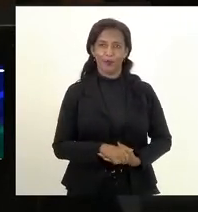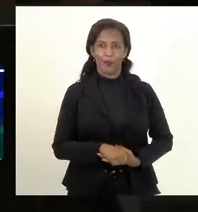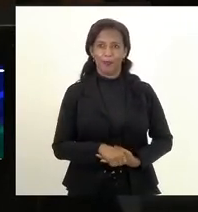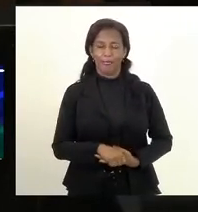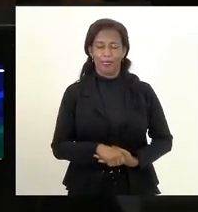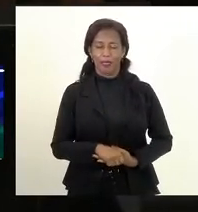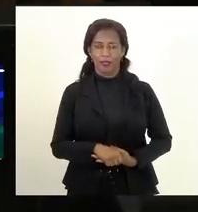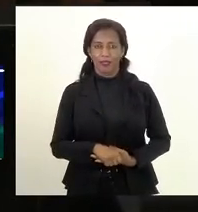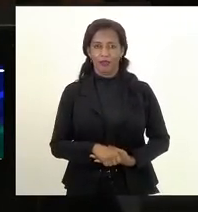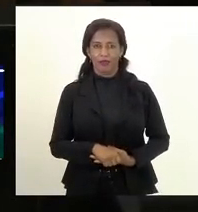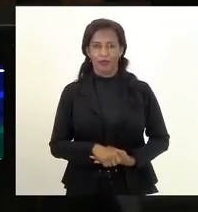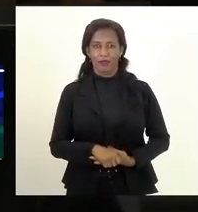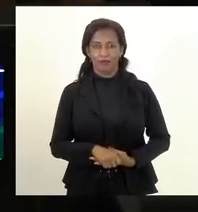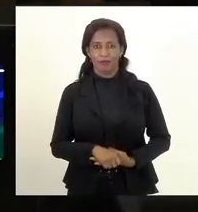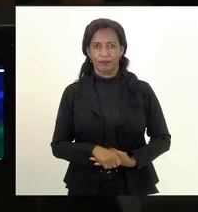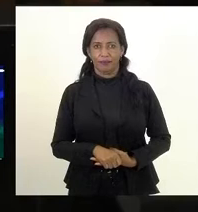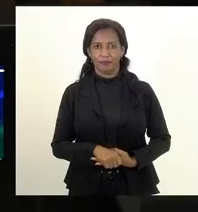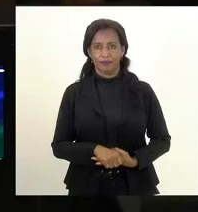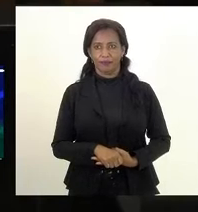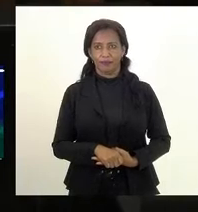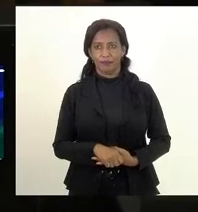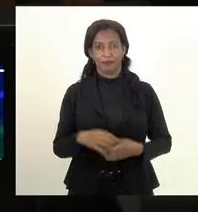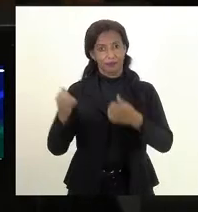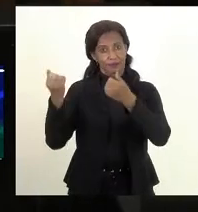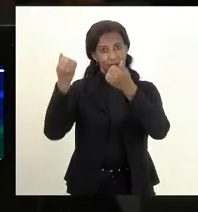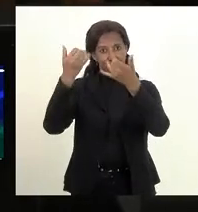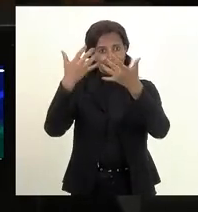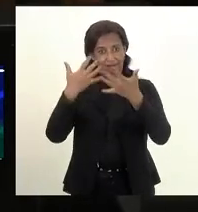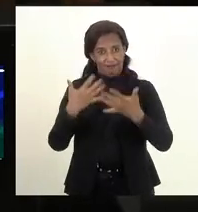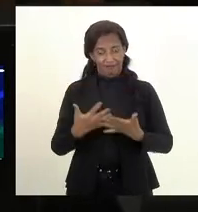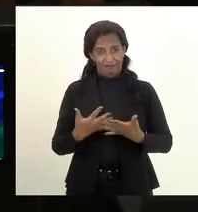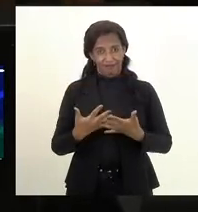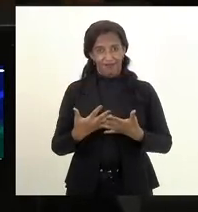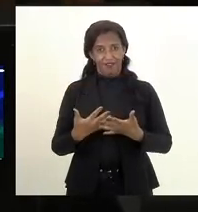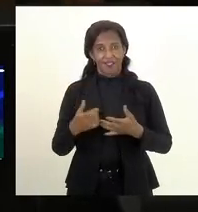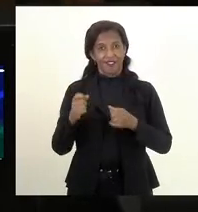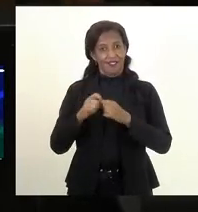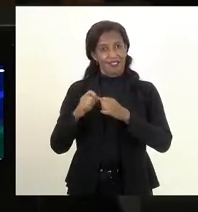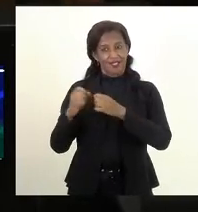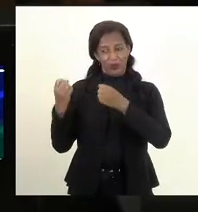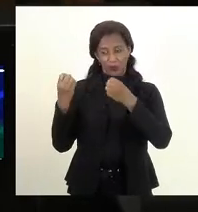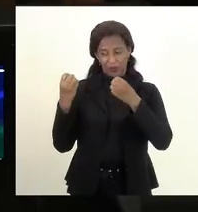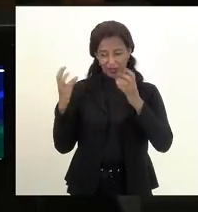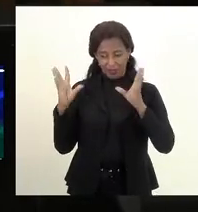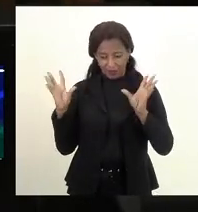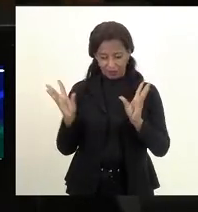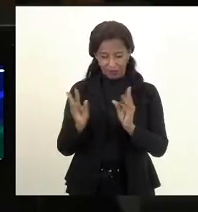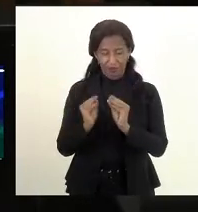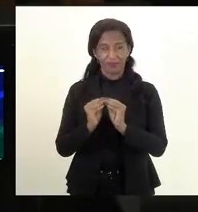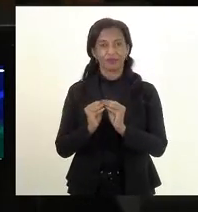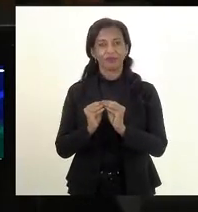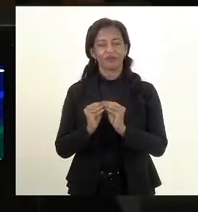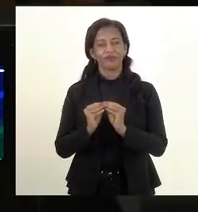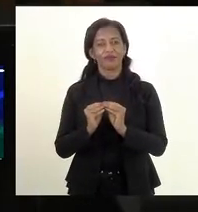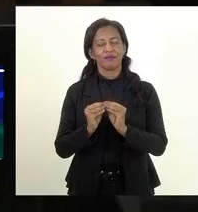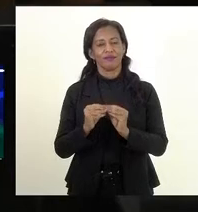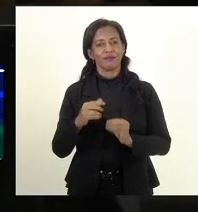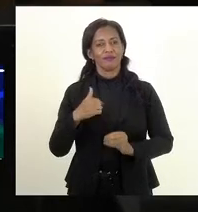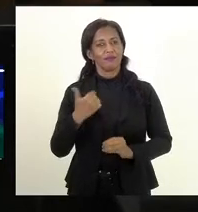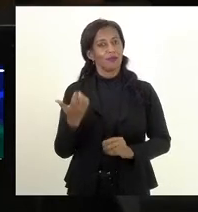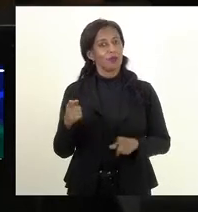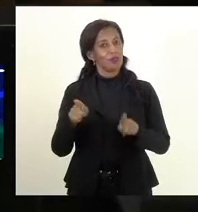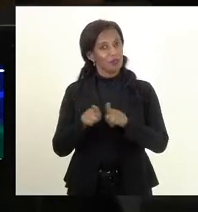o dito isso a fazer uma das a síntese senhora Presidente eu queria